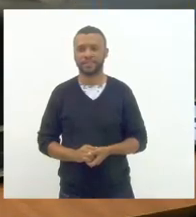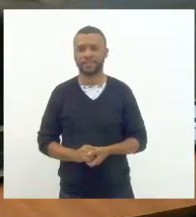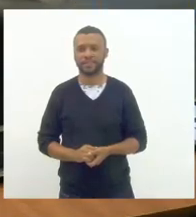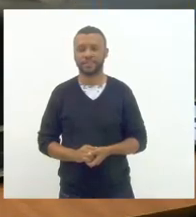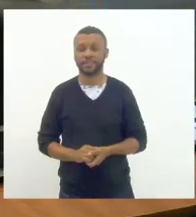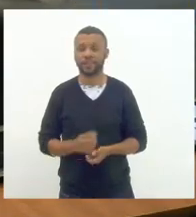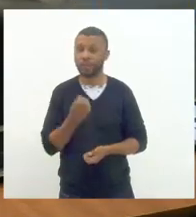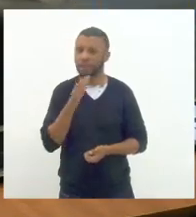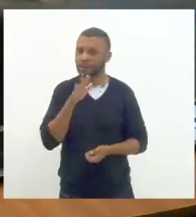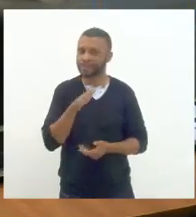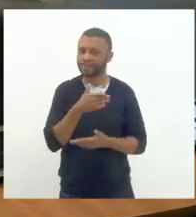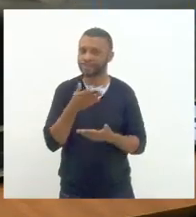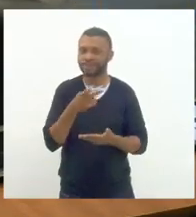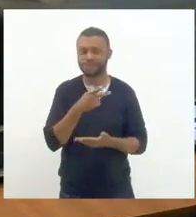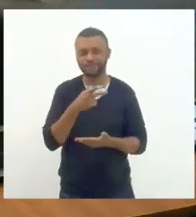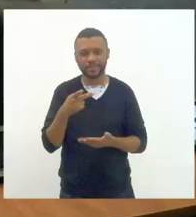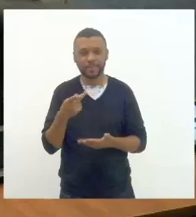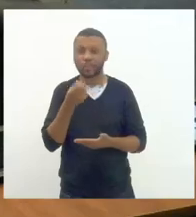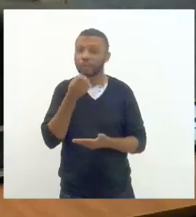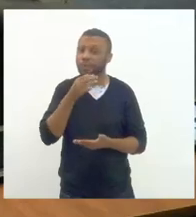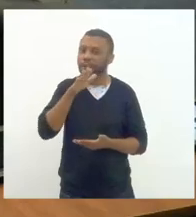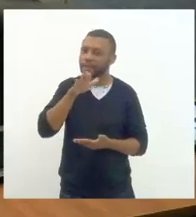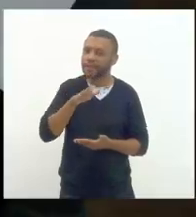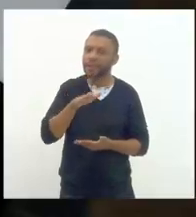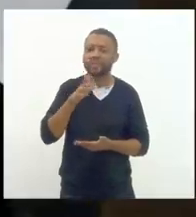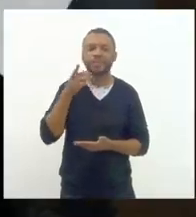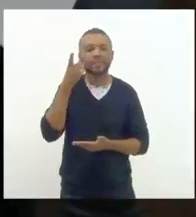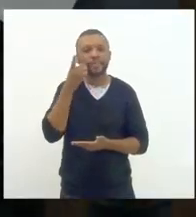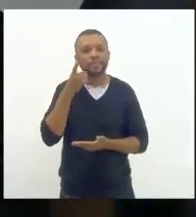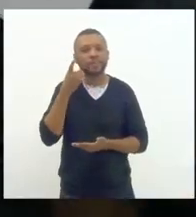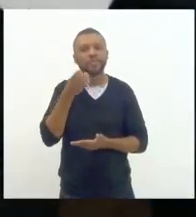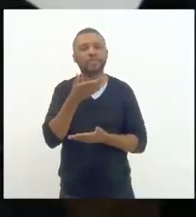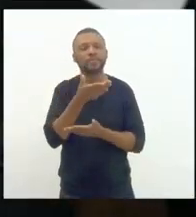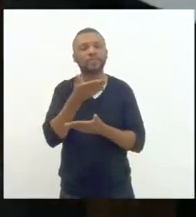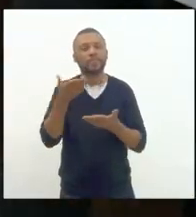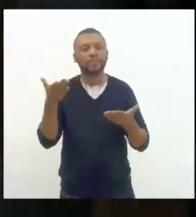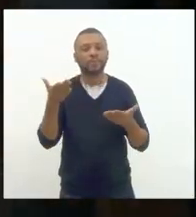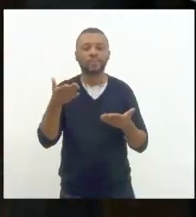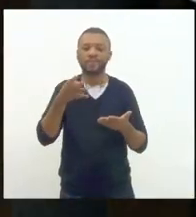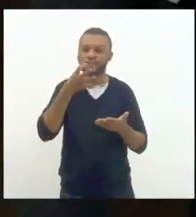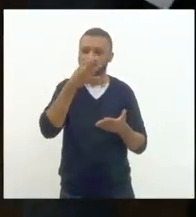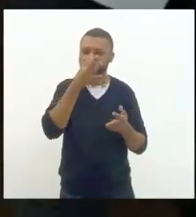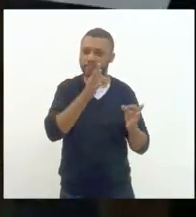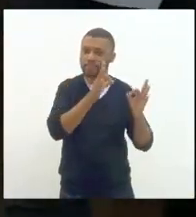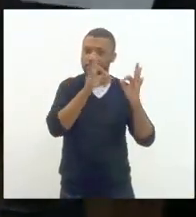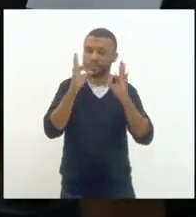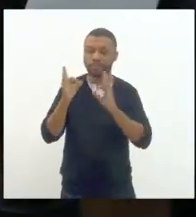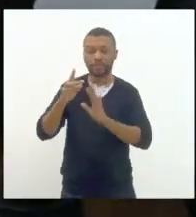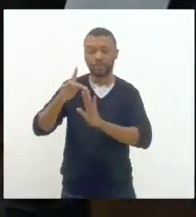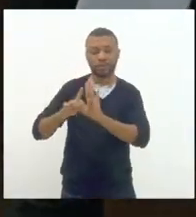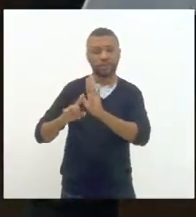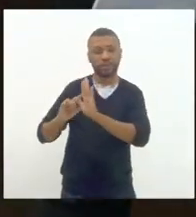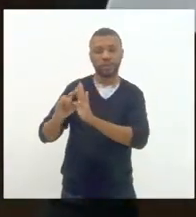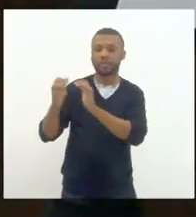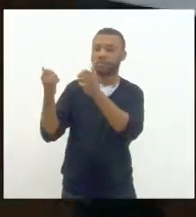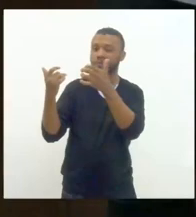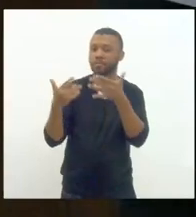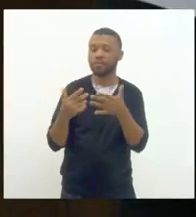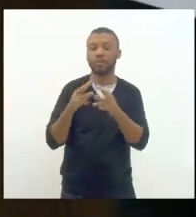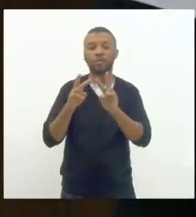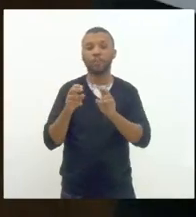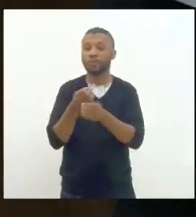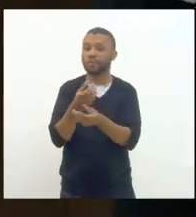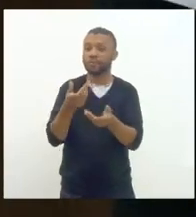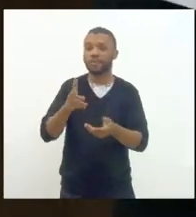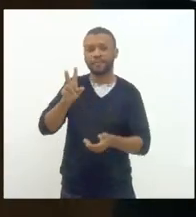Boa tarde, senhor presidente. Boa tarde, deputados e deputadas e quem nos assiste. Trata-se do projeto de lei que dispõe sobre o fornecimento